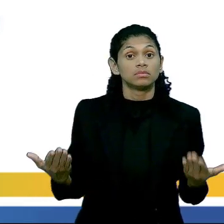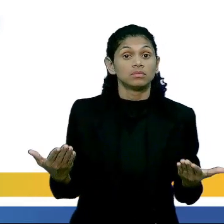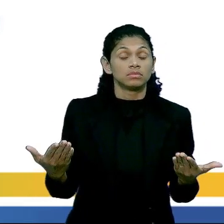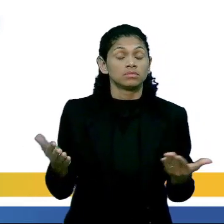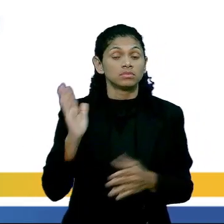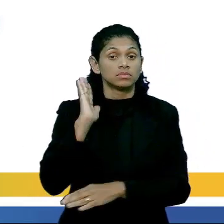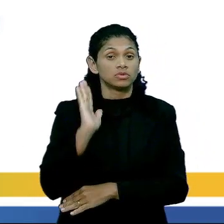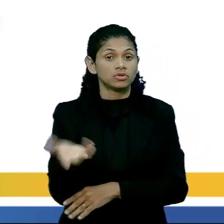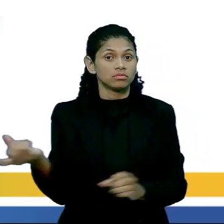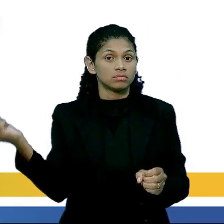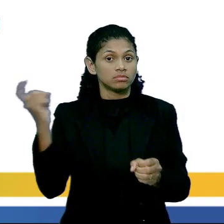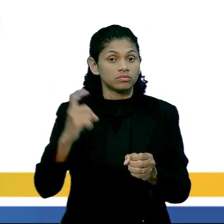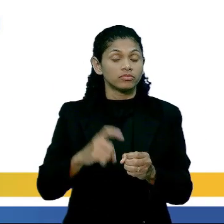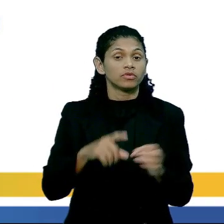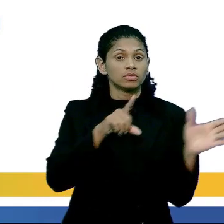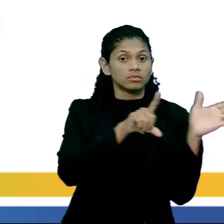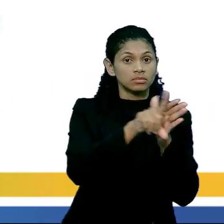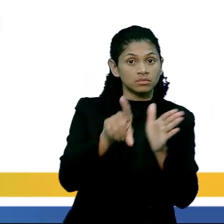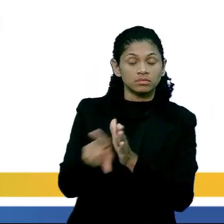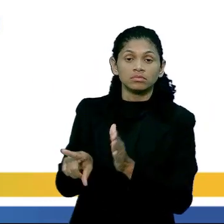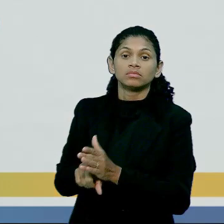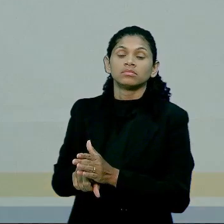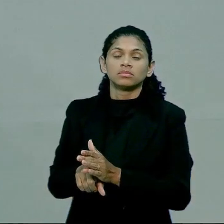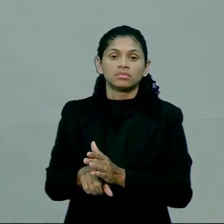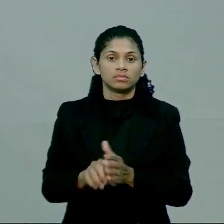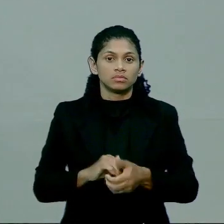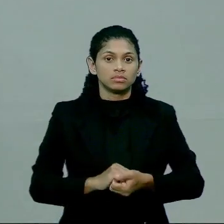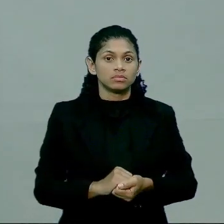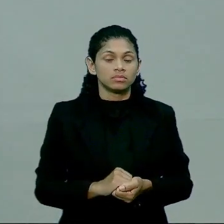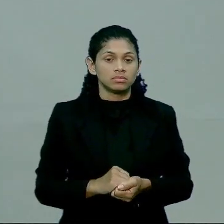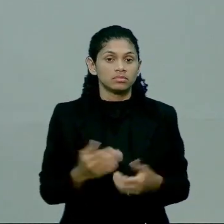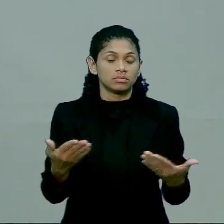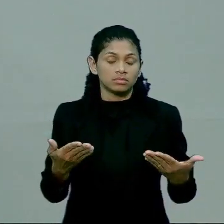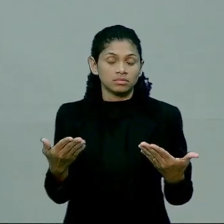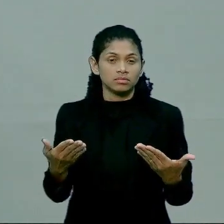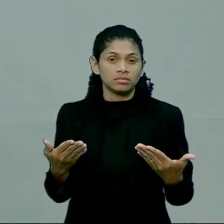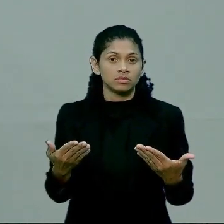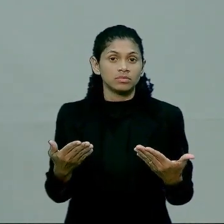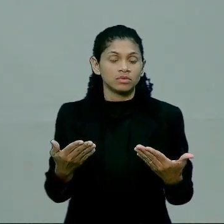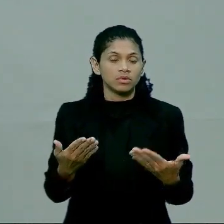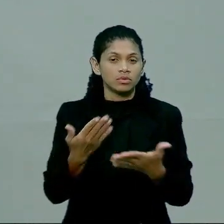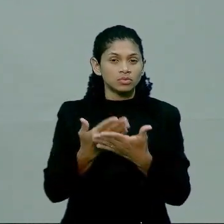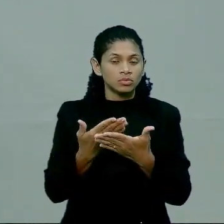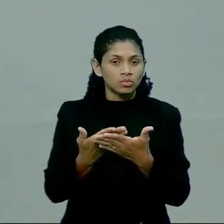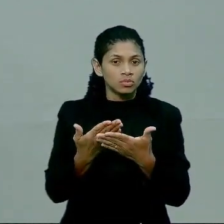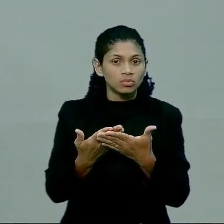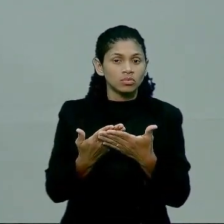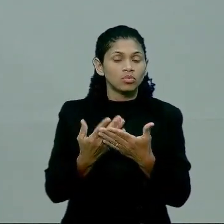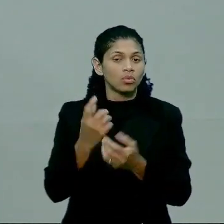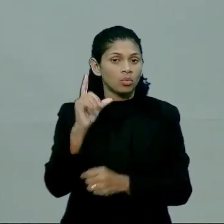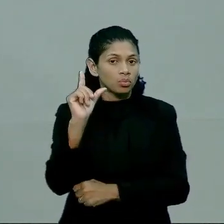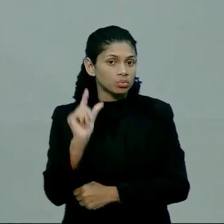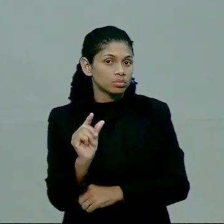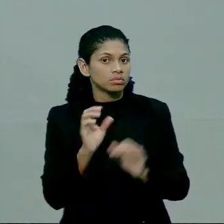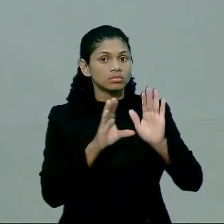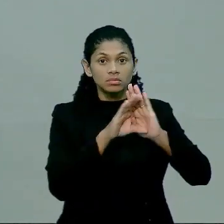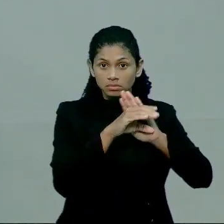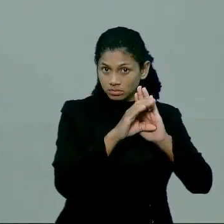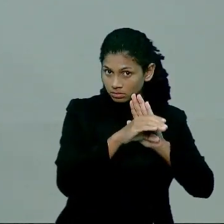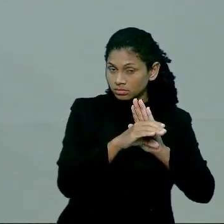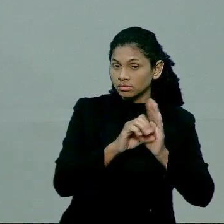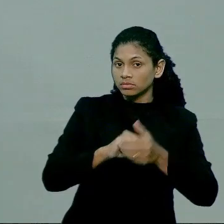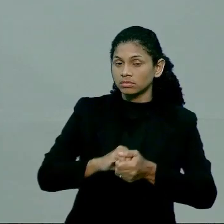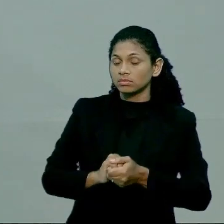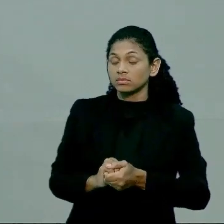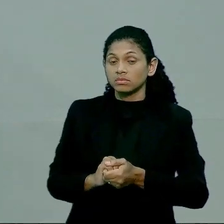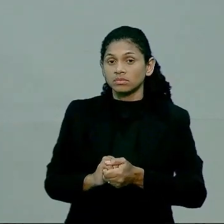já volta com essa questão né a gente vai explorar um pouco aí agora do nosso conteúdo ver como a gente entende